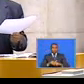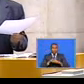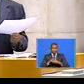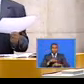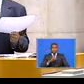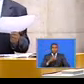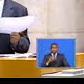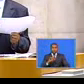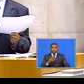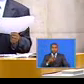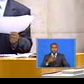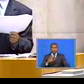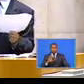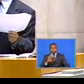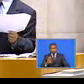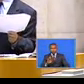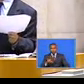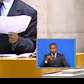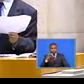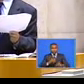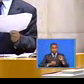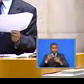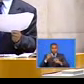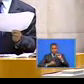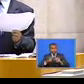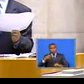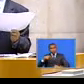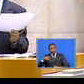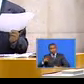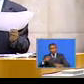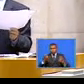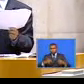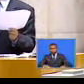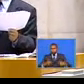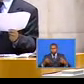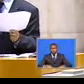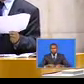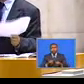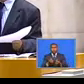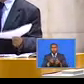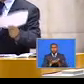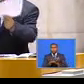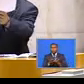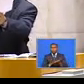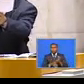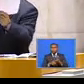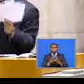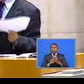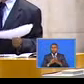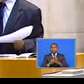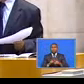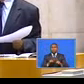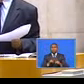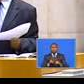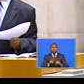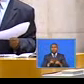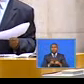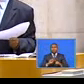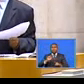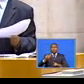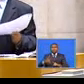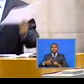CIURB, que escolhe a empresa vai lá sem necessidade de orçamento prévio e vem com a conta para a prefeitura